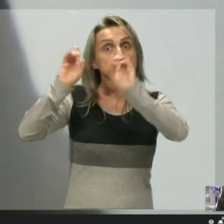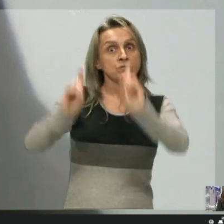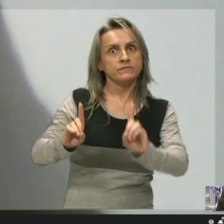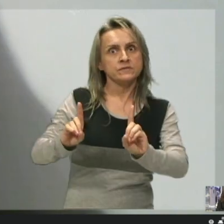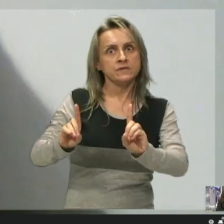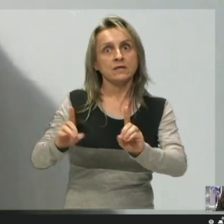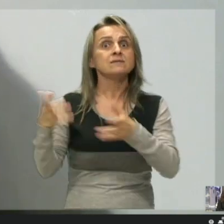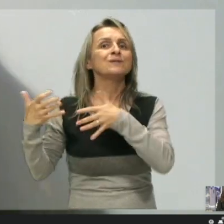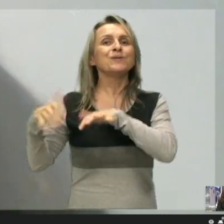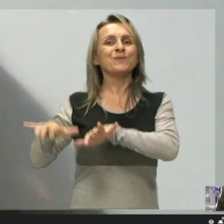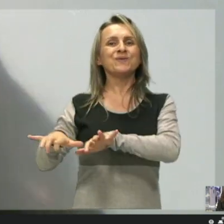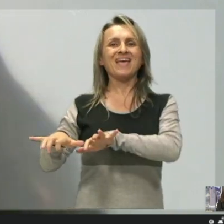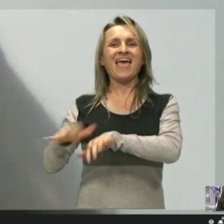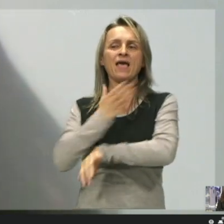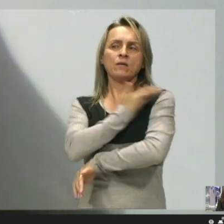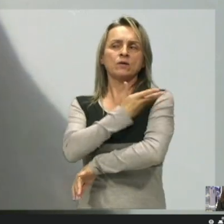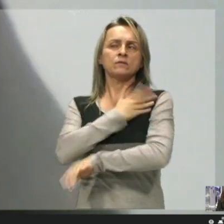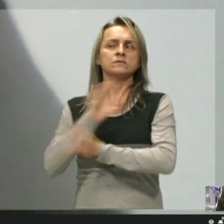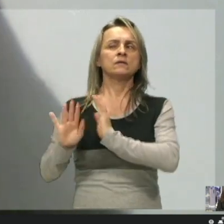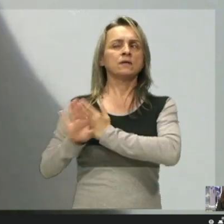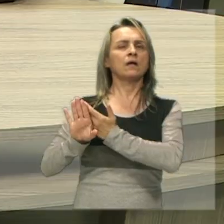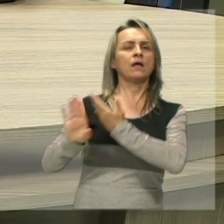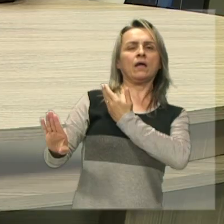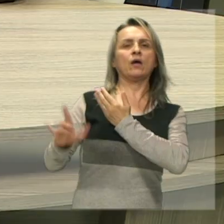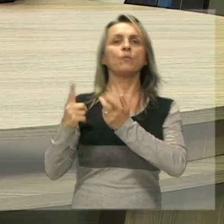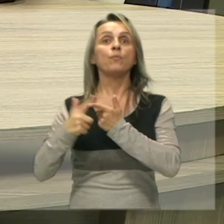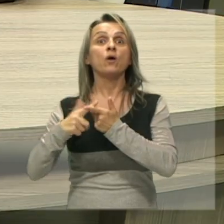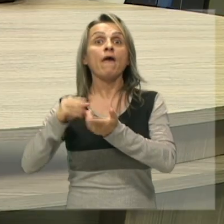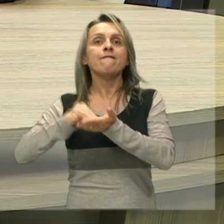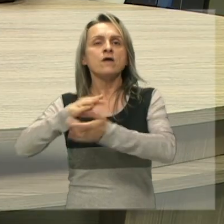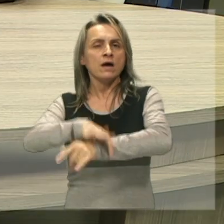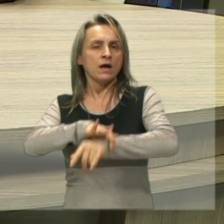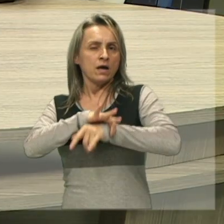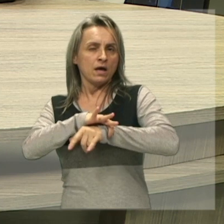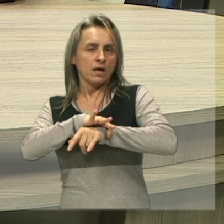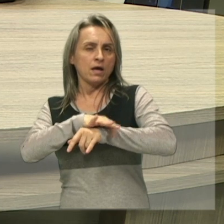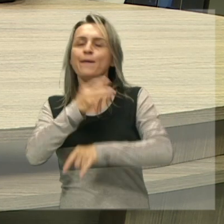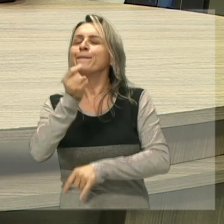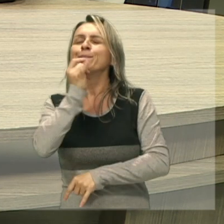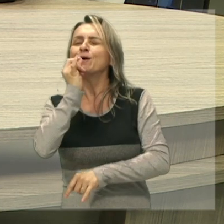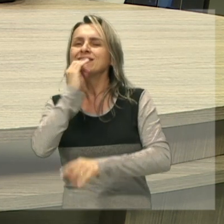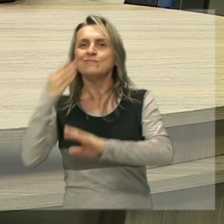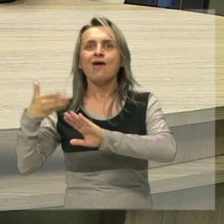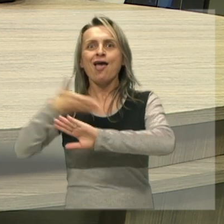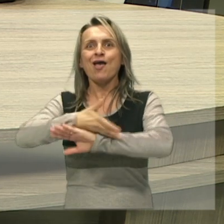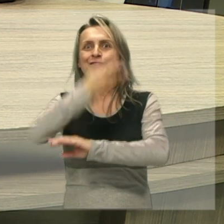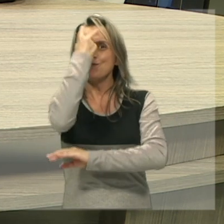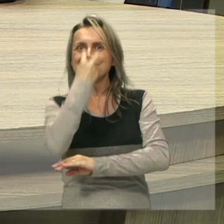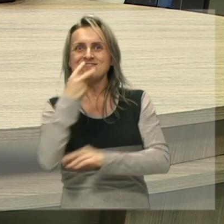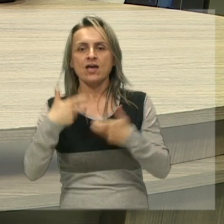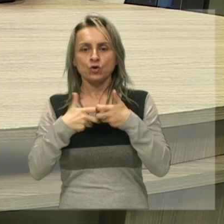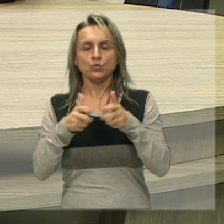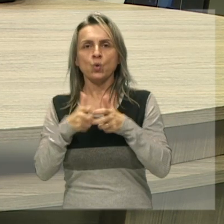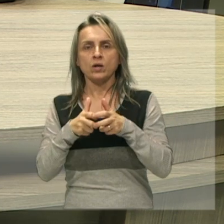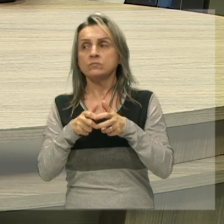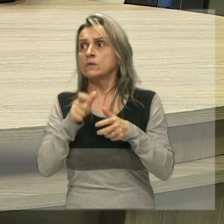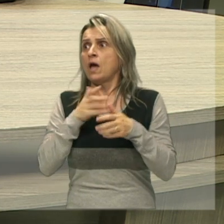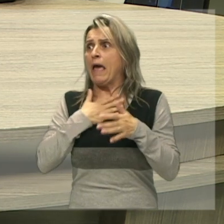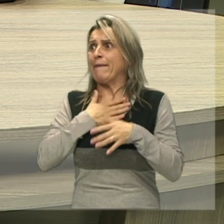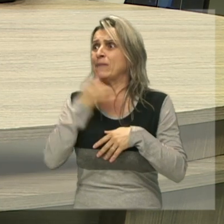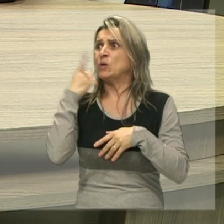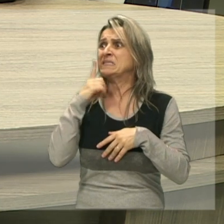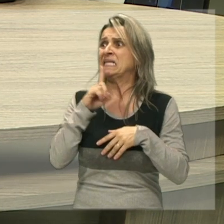diferente. Se sentem insegura, né? Eu sempre dou esse exemplo. Ah, entrou um cego no ônibus. Meu Deus, eu nunca vi um cego. Eu posso falar com ele, eu